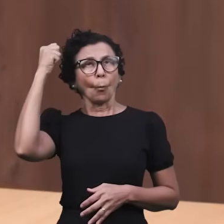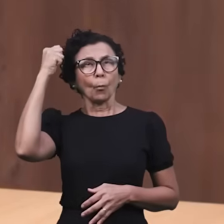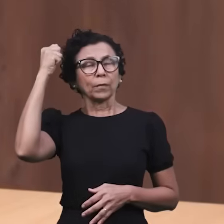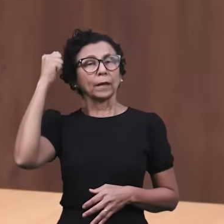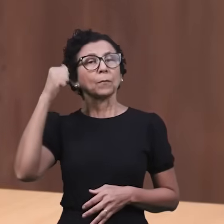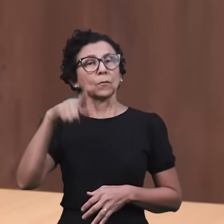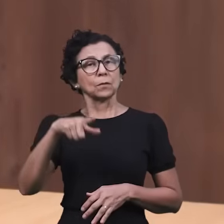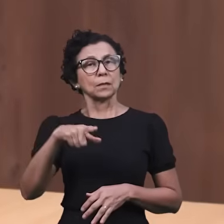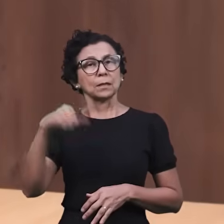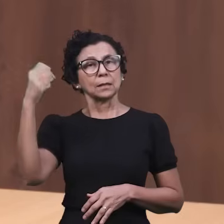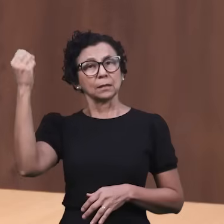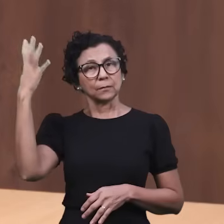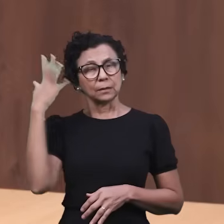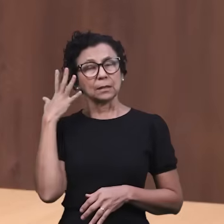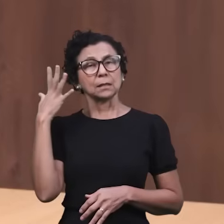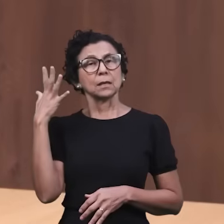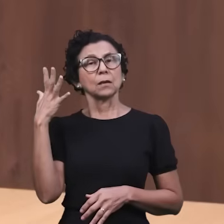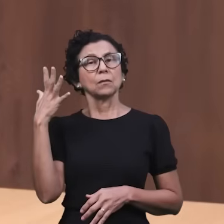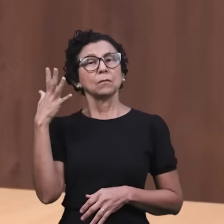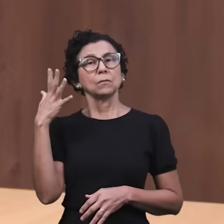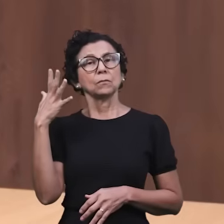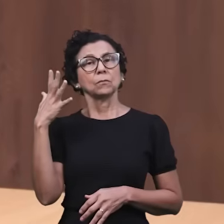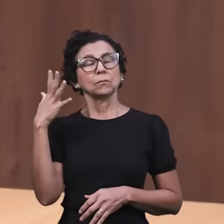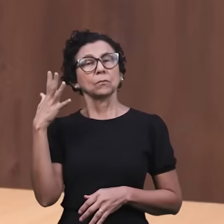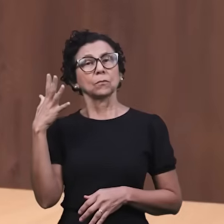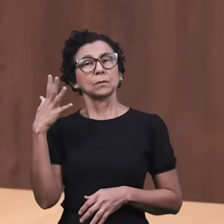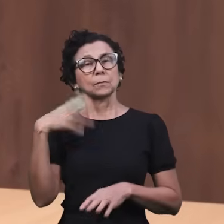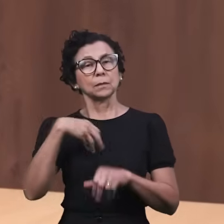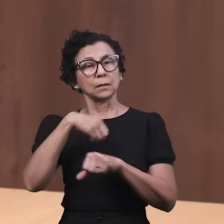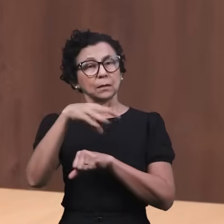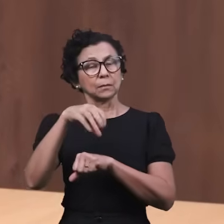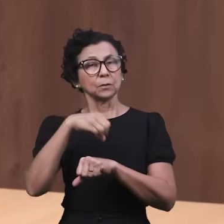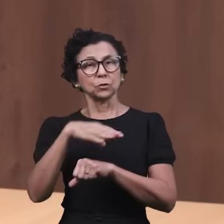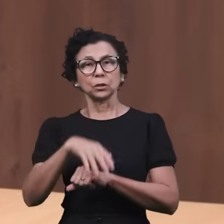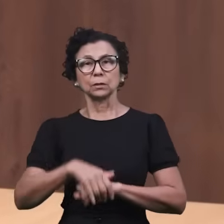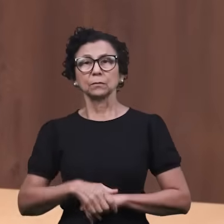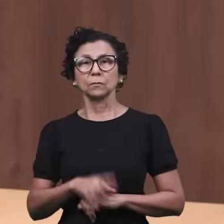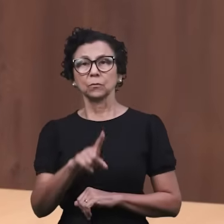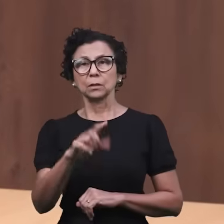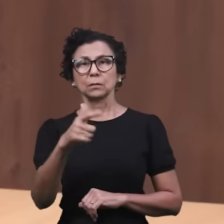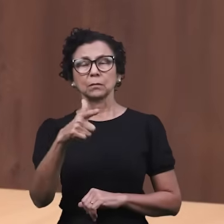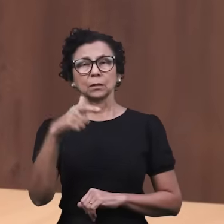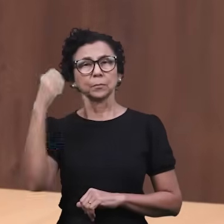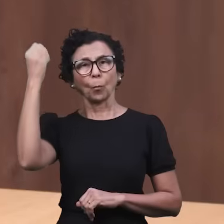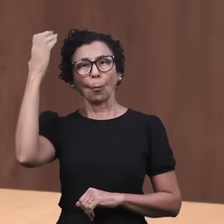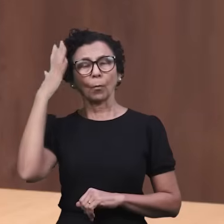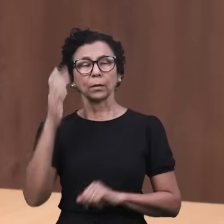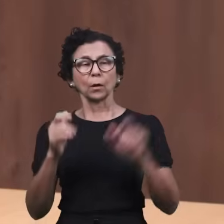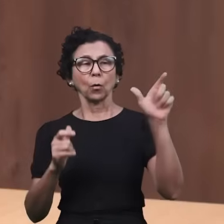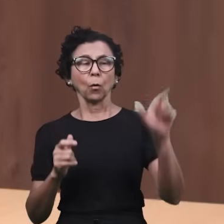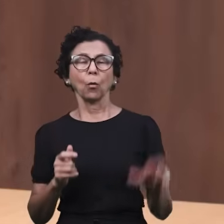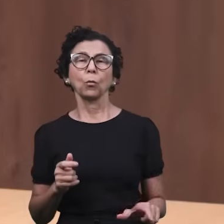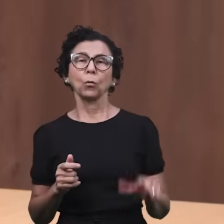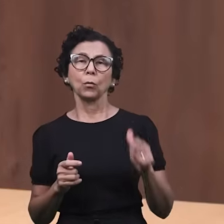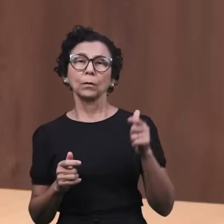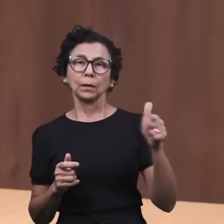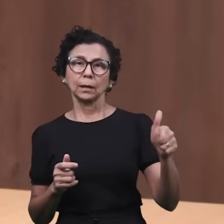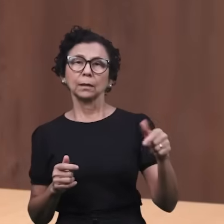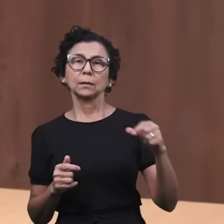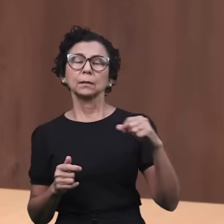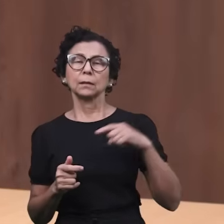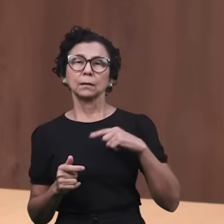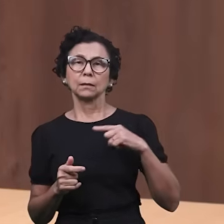transmitir a revelação, não é? Então, dentro disso, na vida da igreja, como é que você vê a